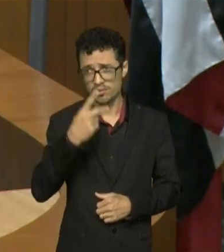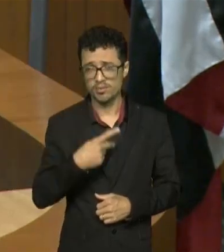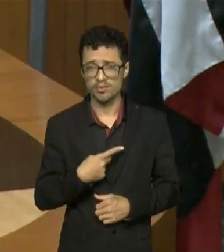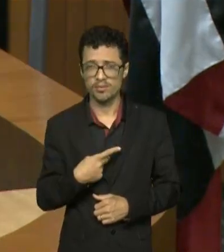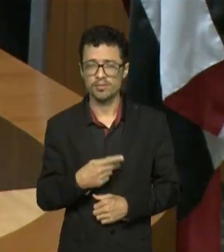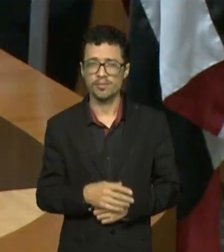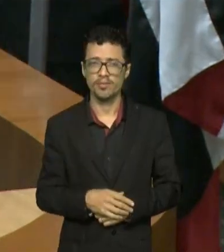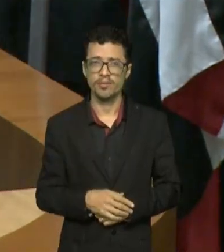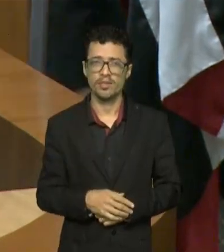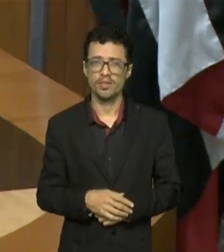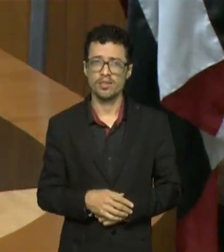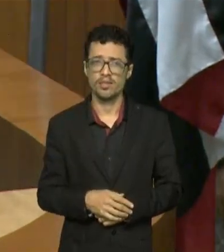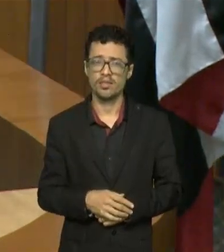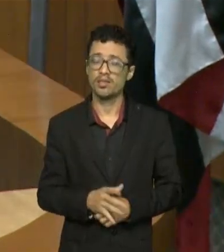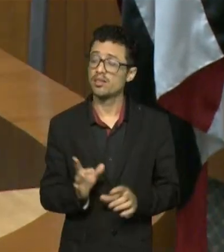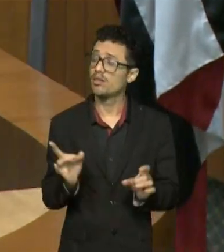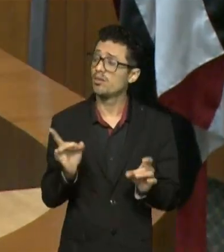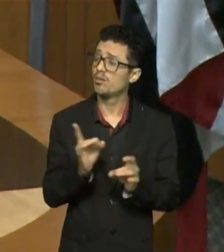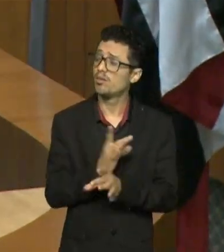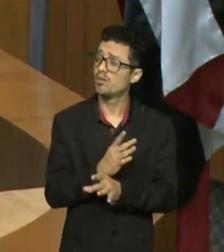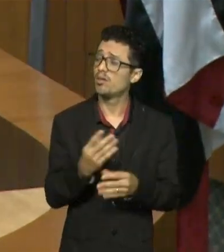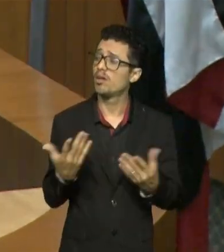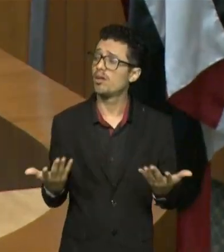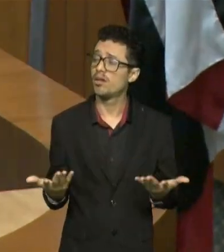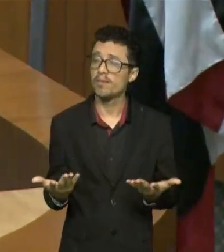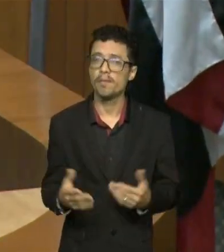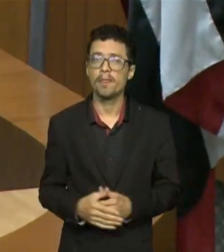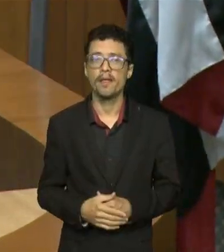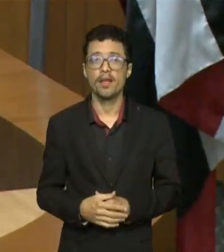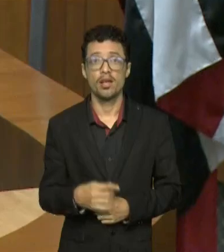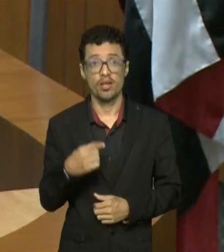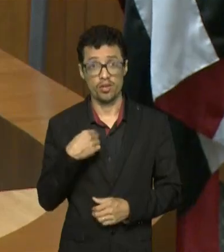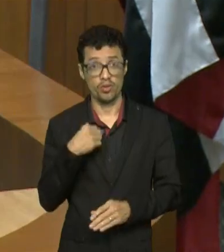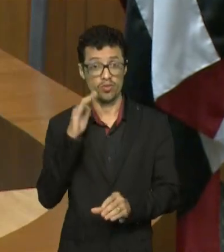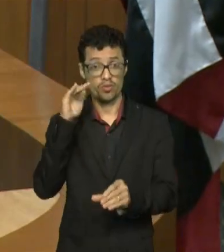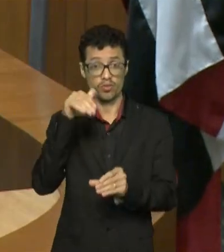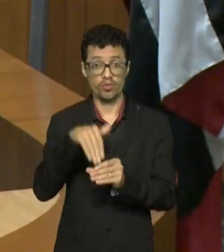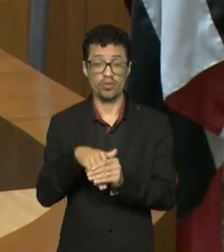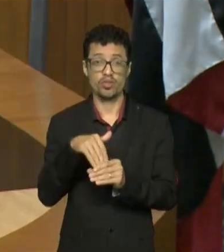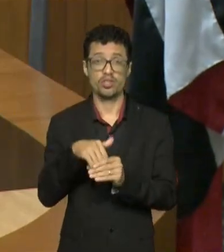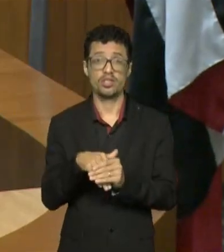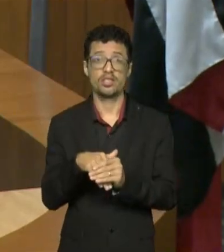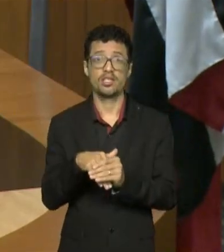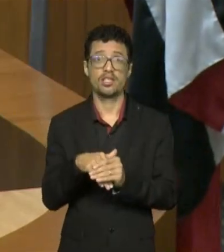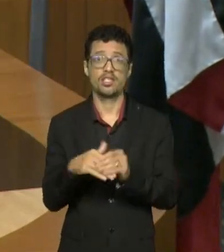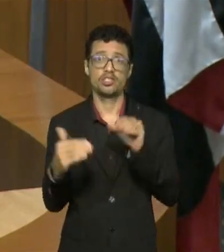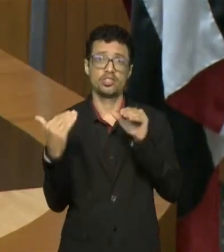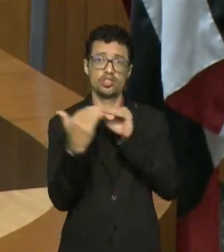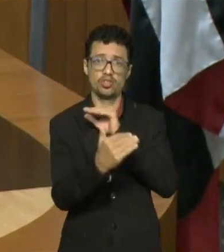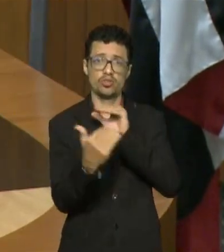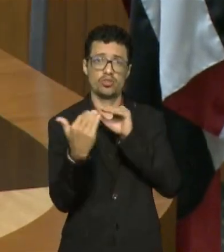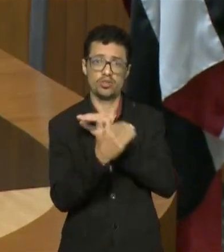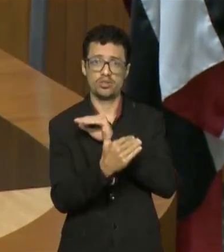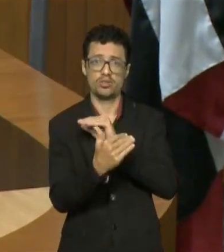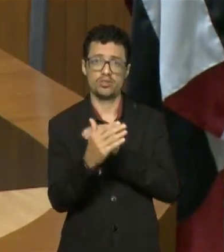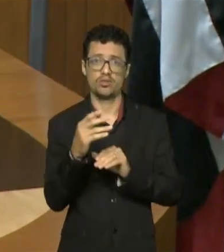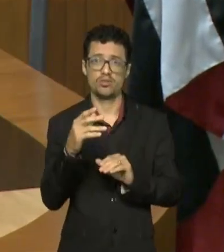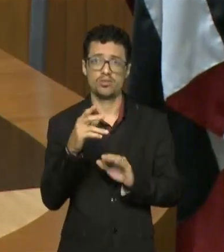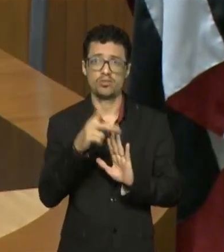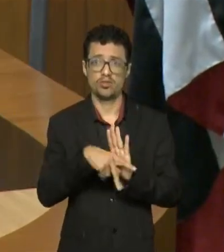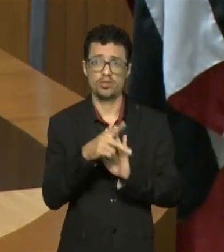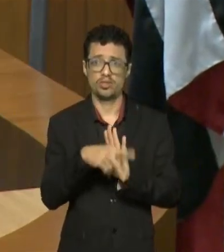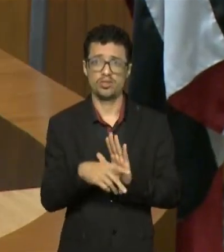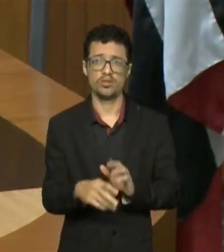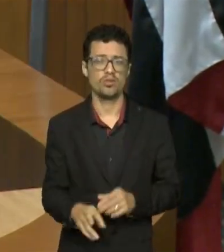Conclua, deputado. Concluir. Eu vou votar contra esse projeto nesse sentido. Não é por não querer aumentar a